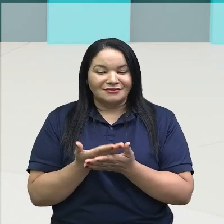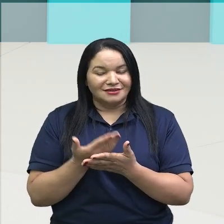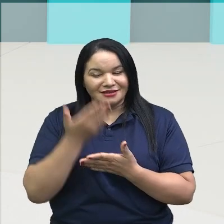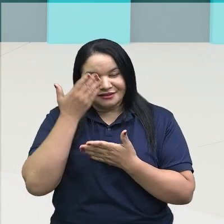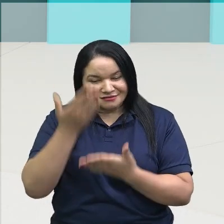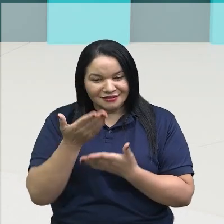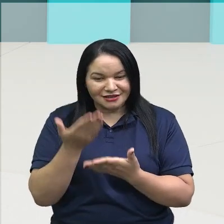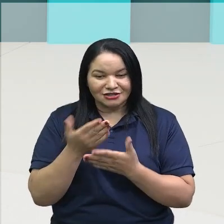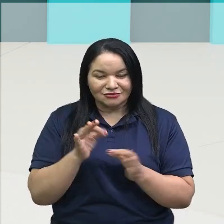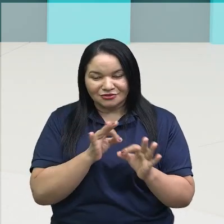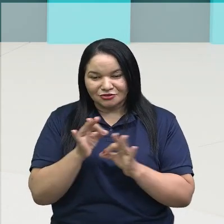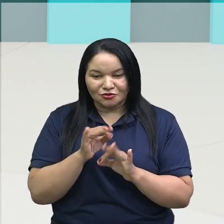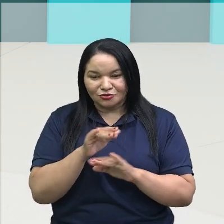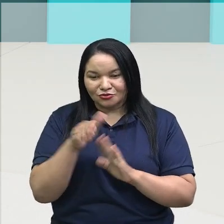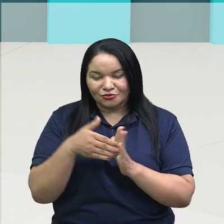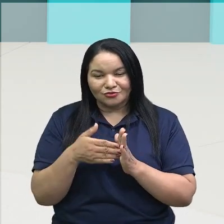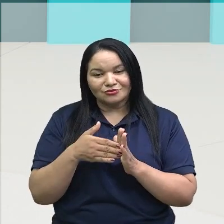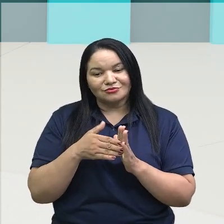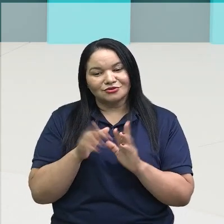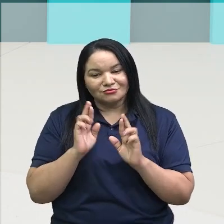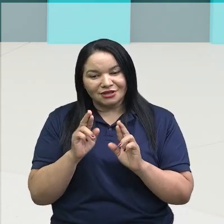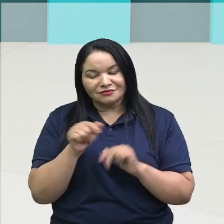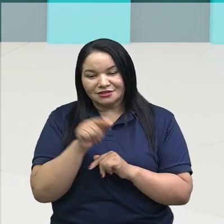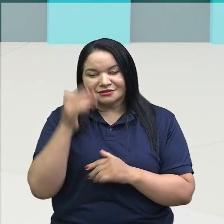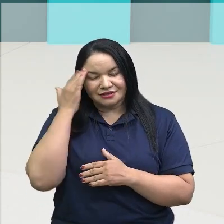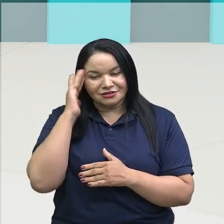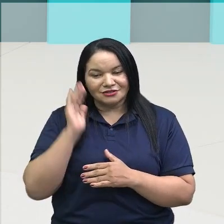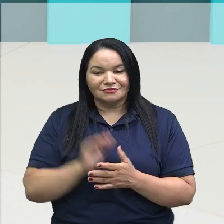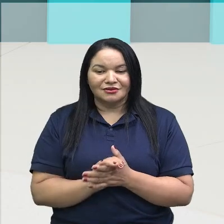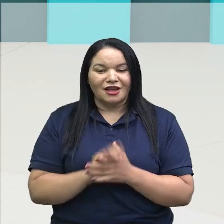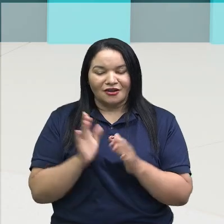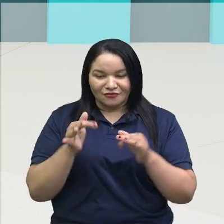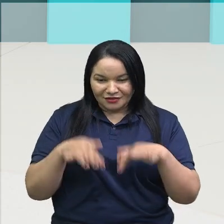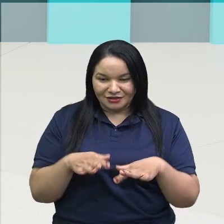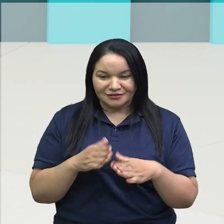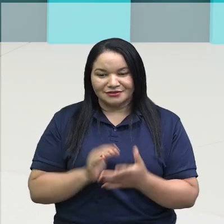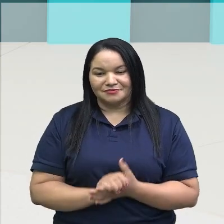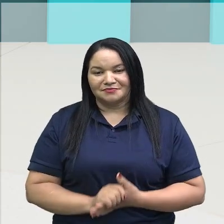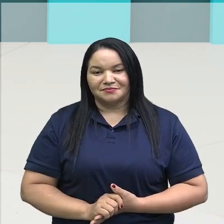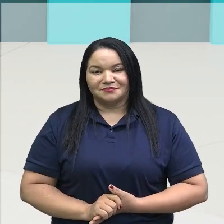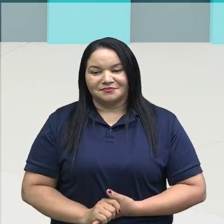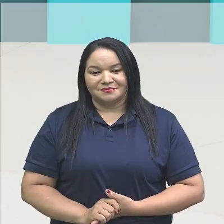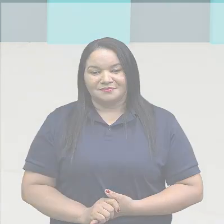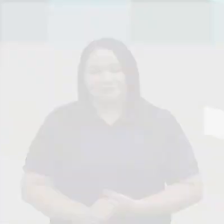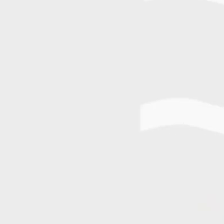Agradeço a atenção de todos. Espero que vocês tenham compreendido. Ok? Então, vamos finalizar aqui.